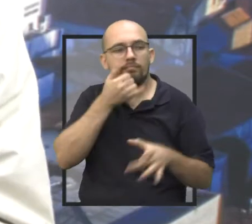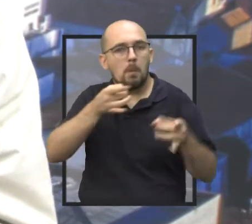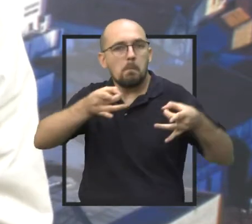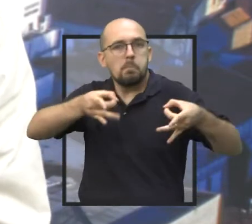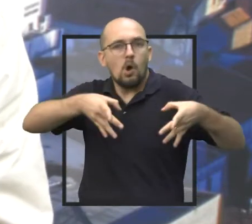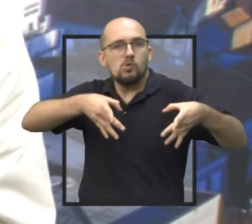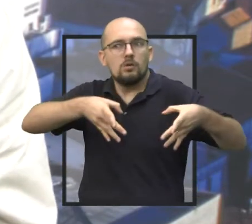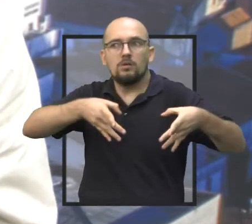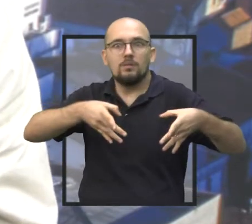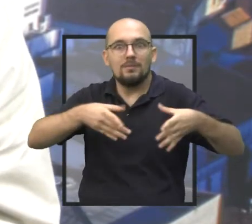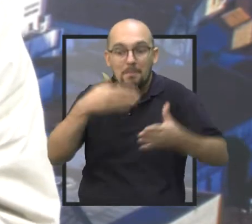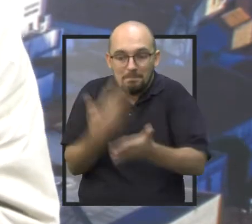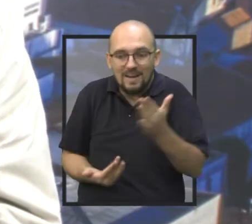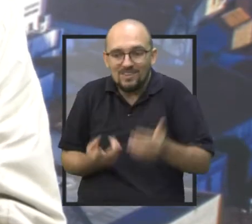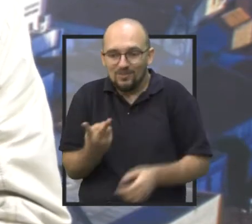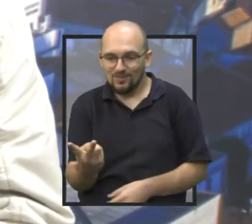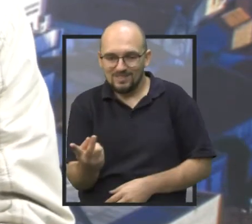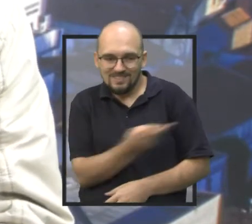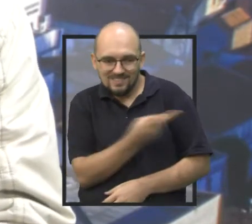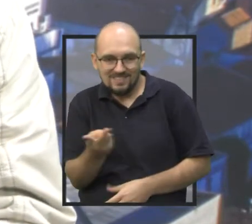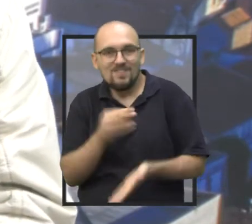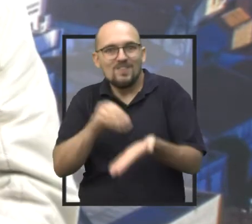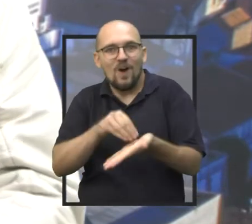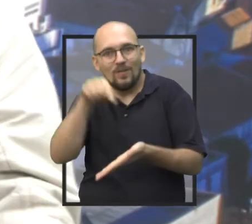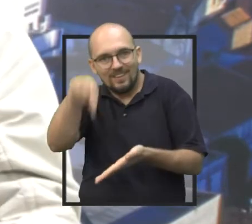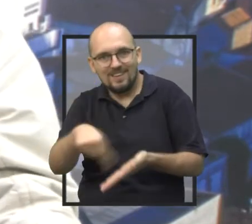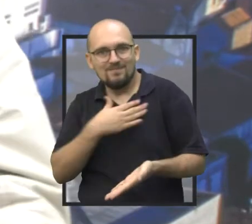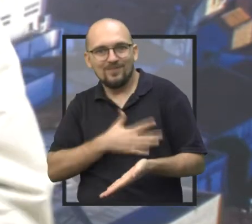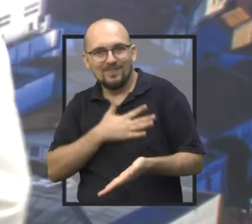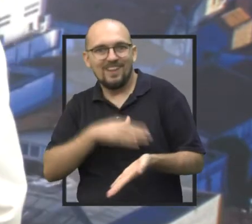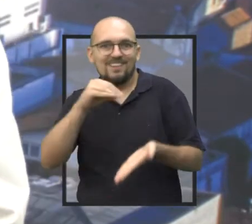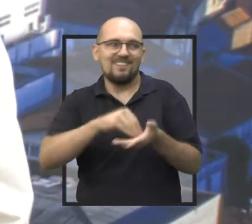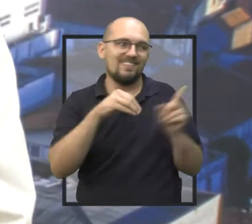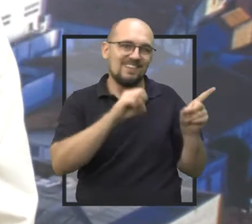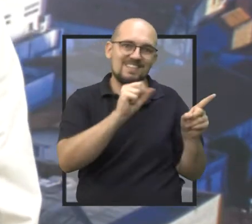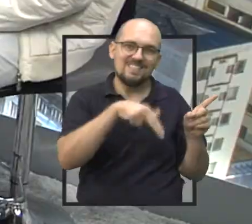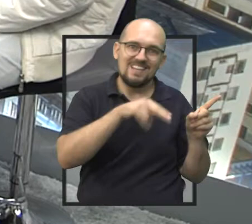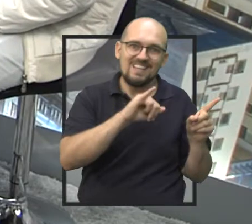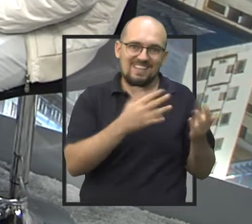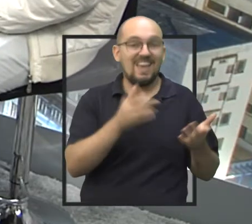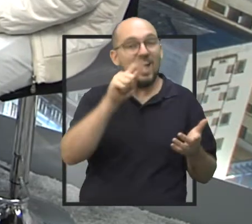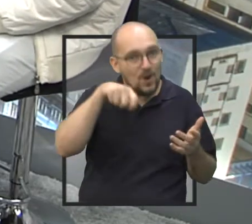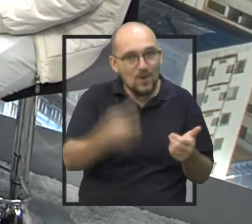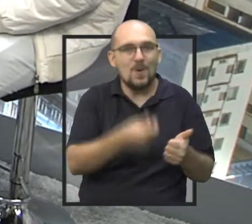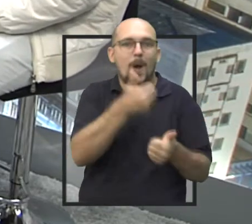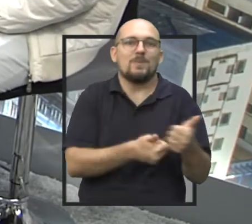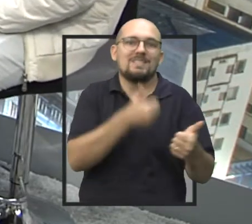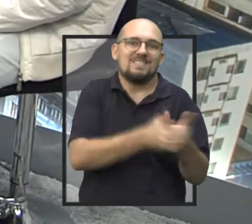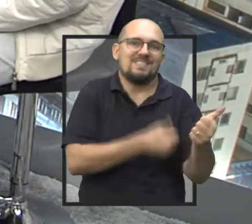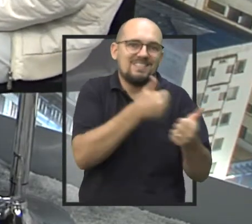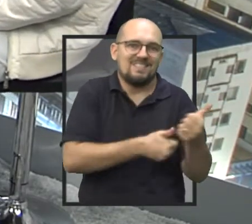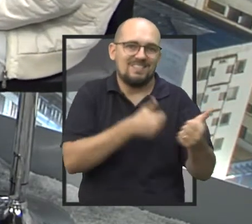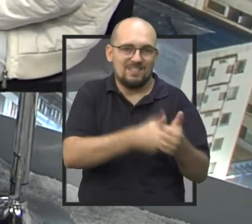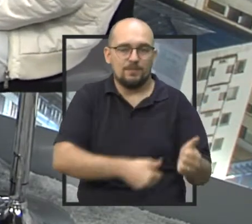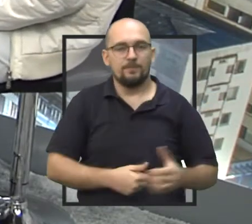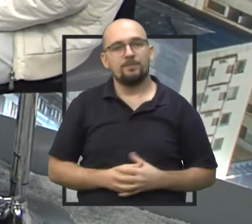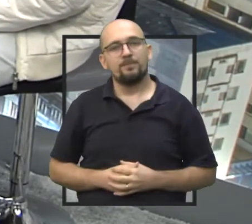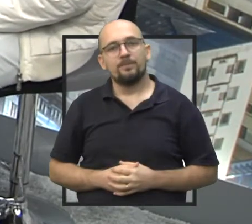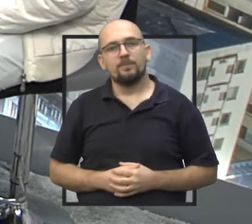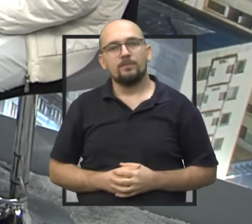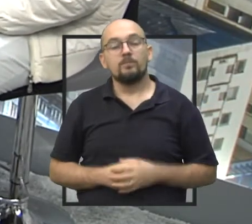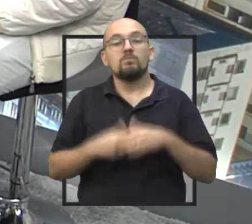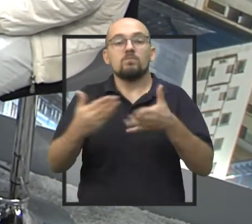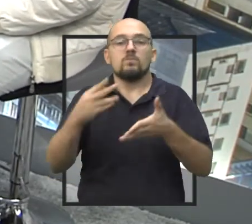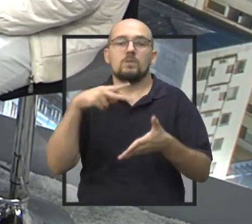pior a situação? Então isso para mim não deixa de ser uma perseguição também. Bom, vereador, o senhor tem feito